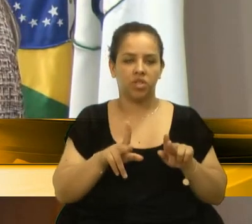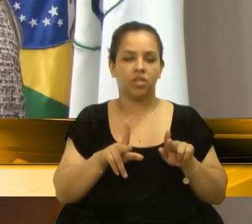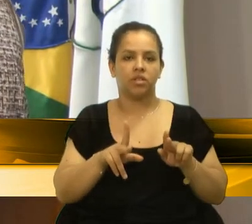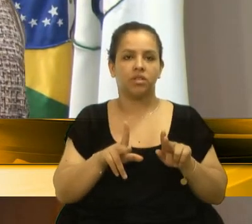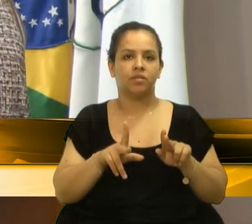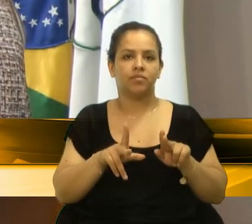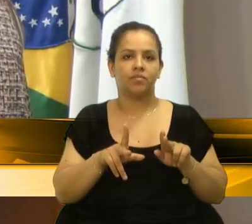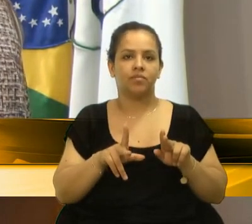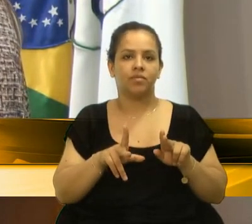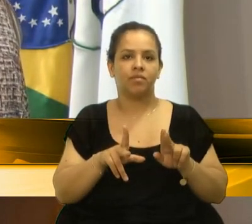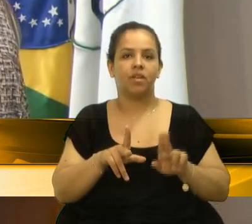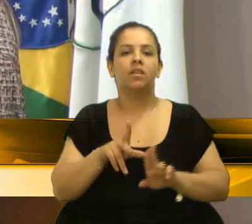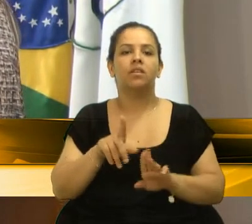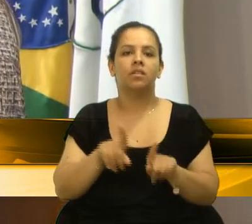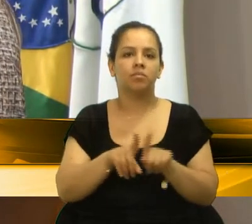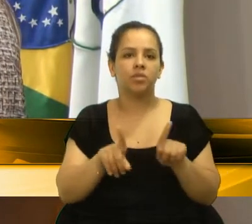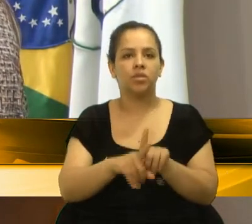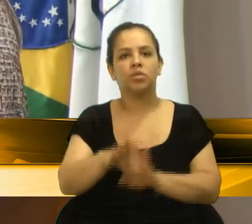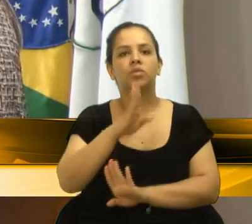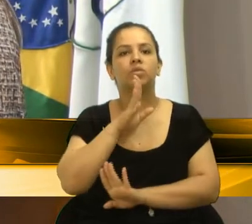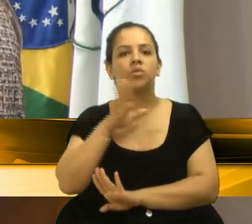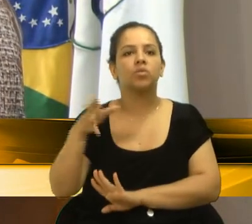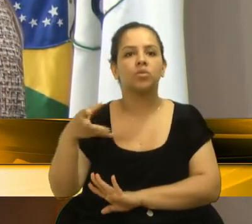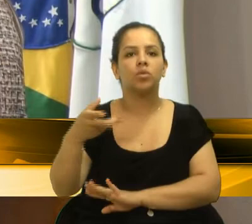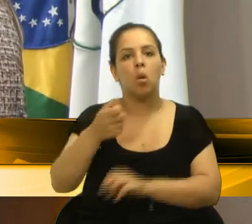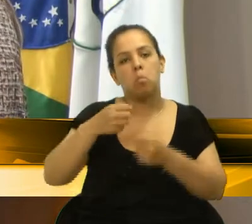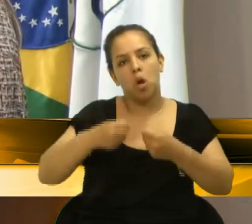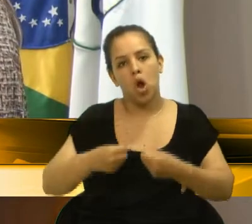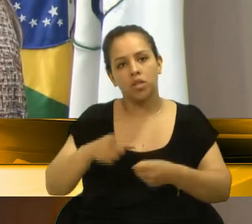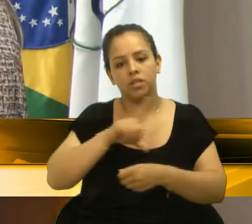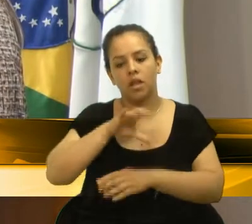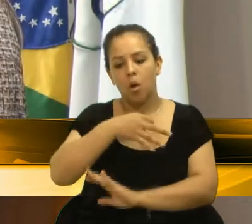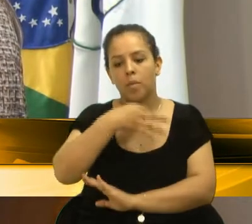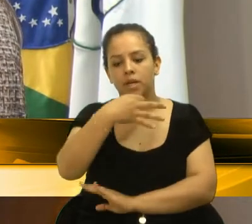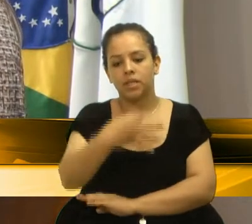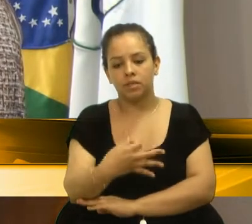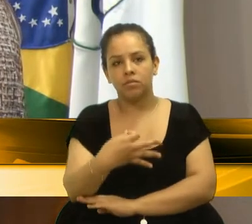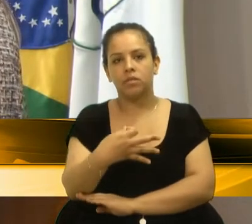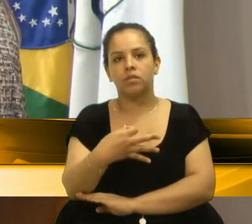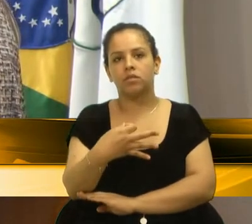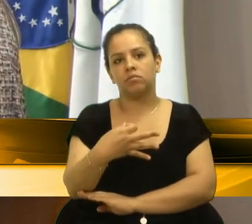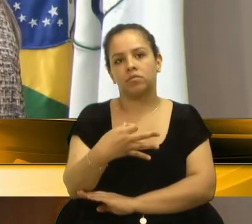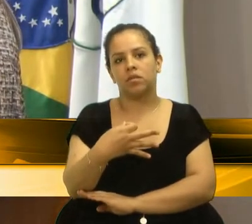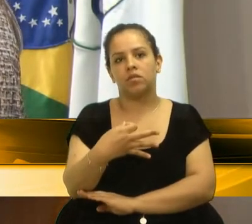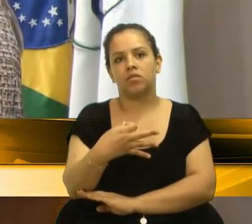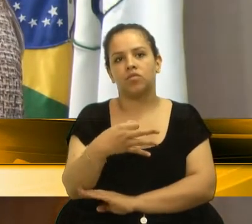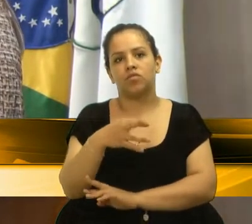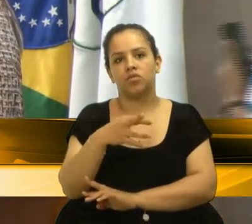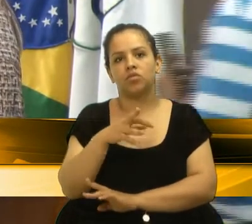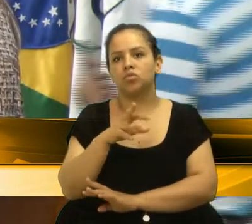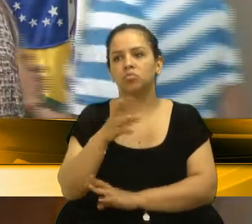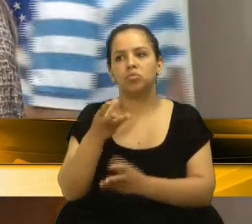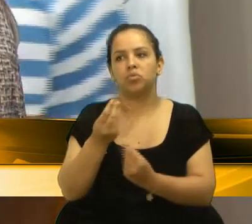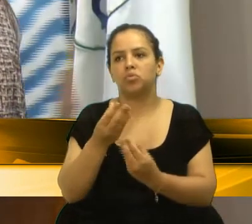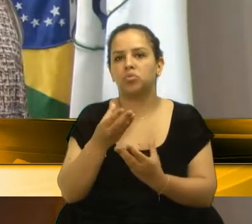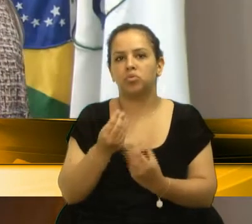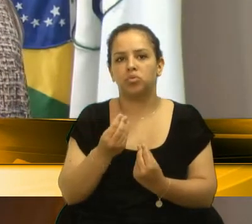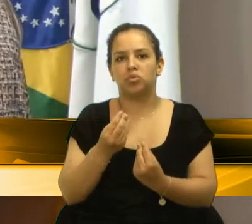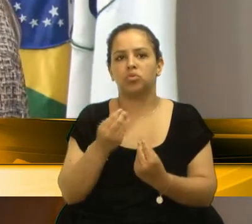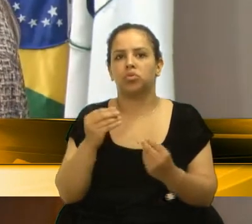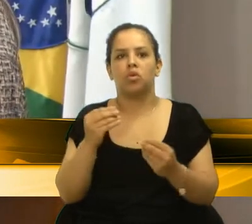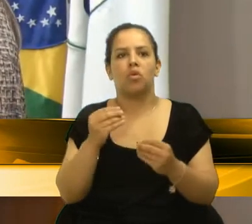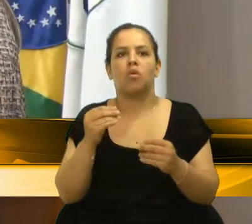amplo conhecimento de todos, podem ter opiniões e manifestações de vários formadores de